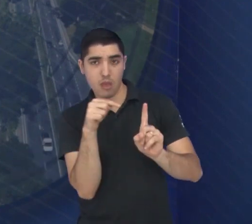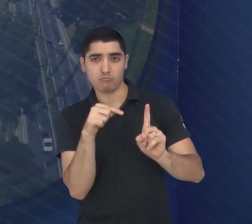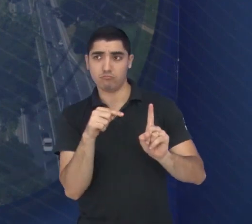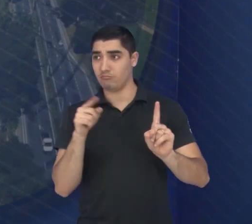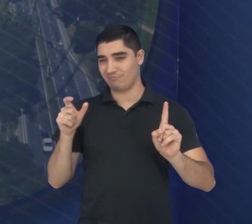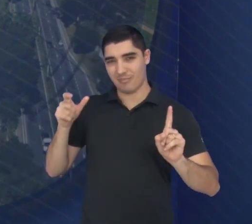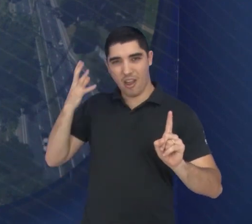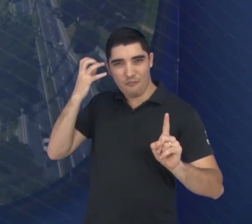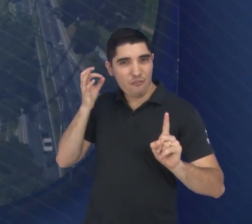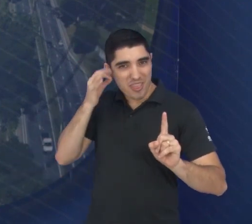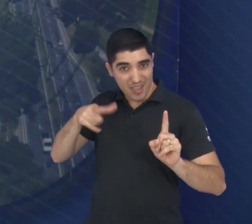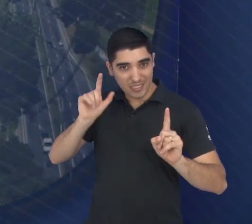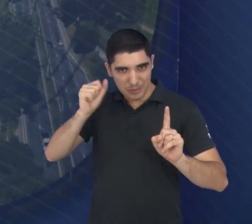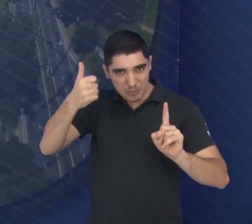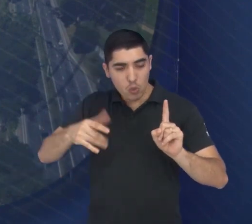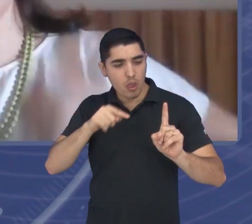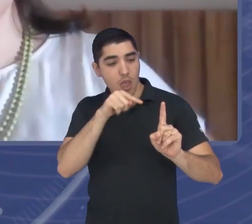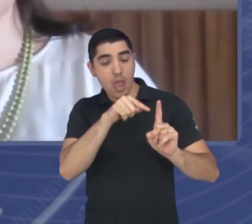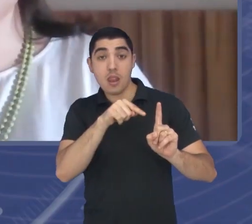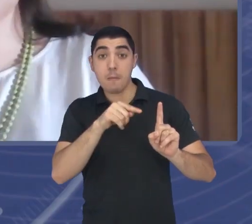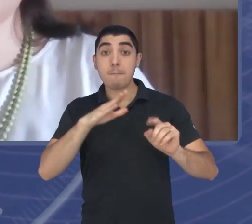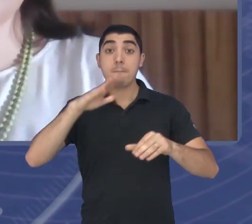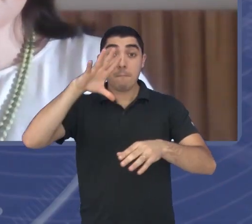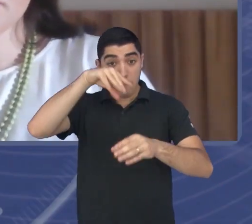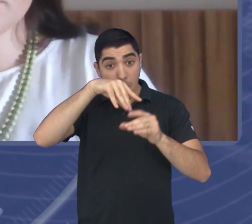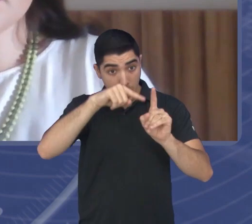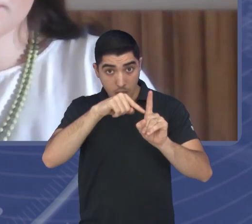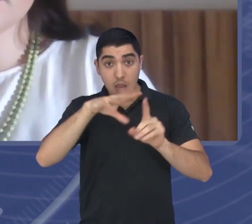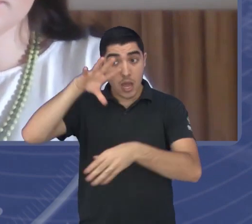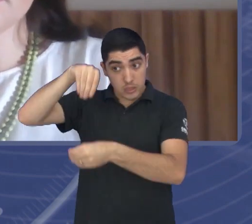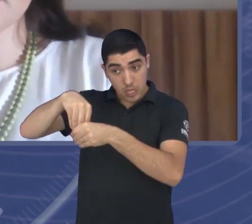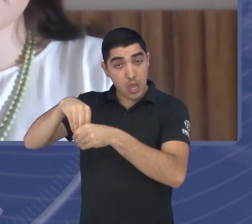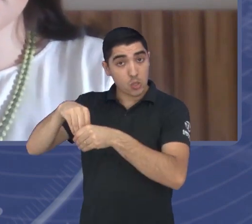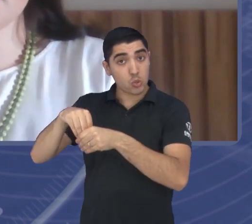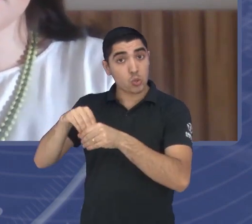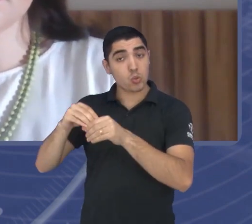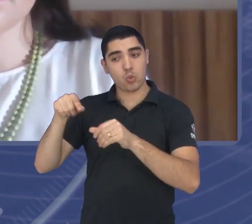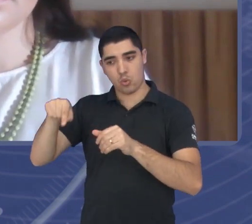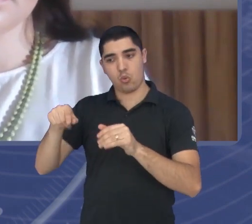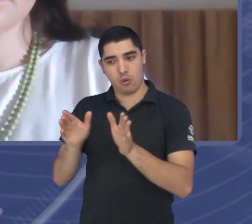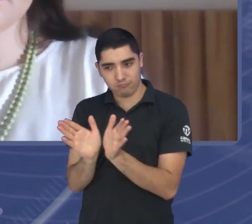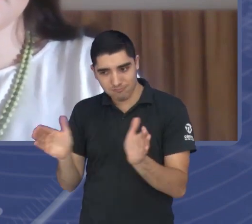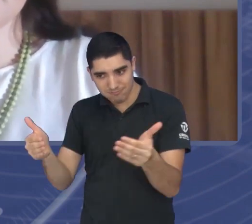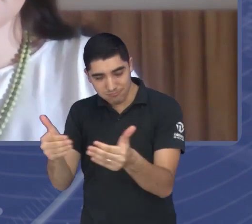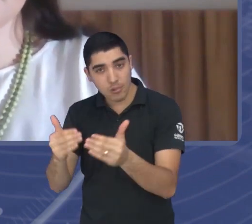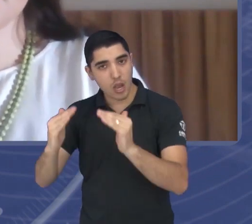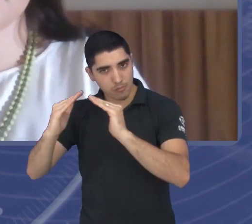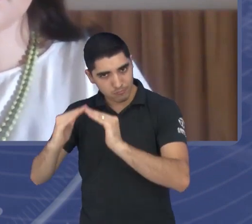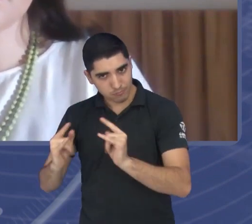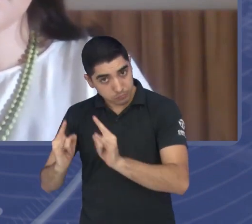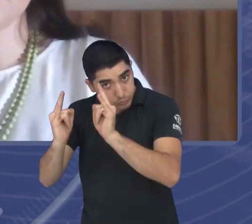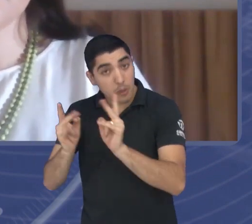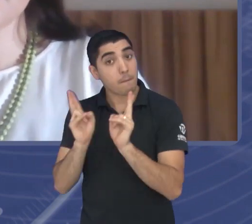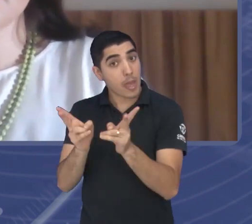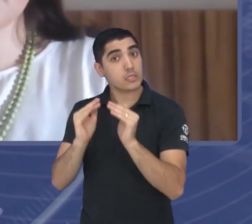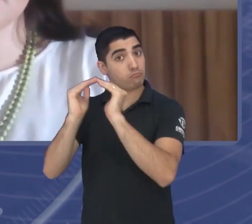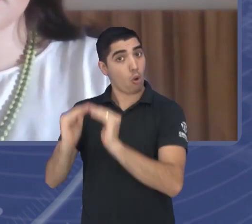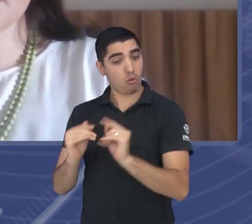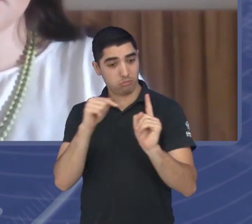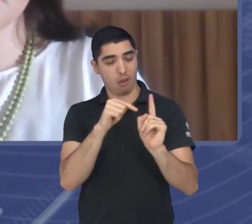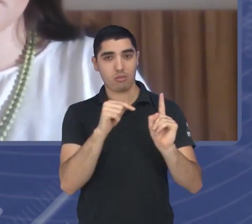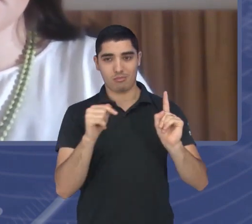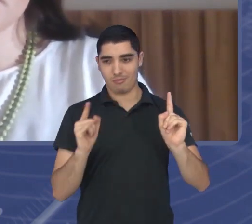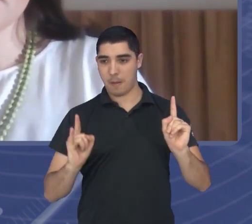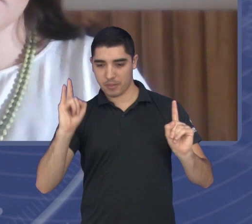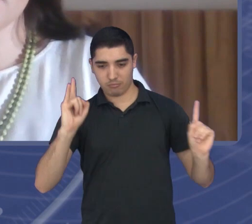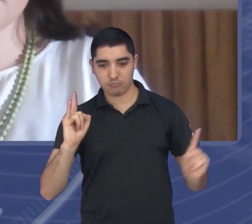síndicos que moram no próprio condomínio que ele administra e tem outros que não, né? Que administra, no caso, vários condomínios